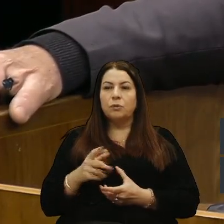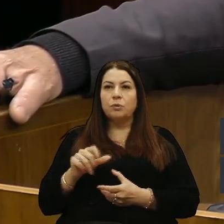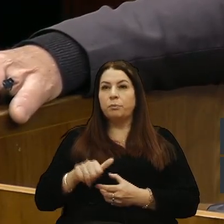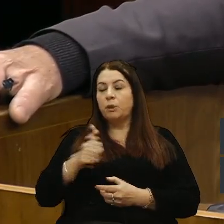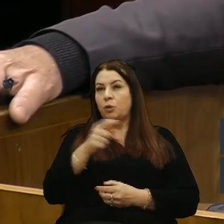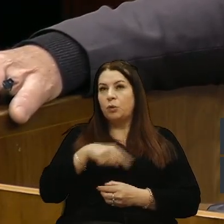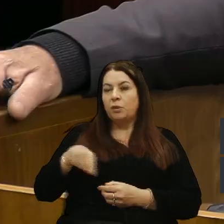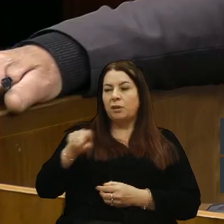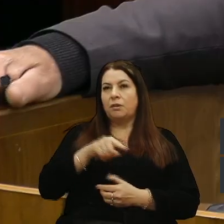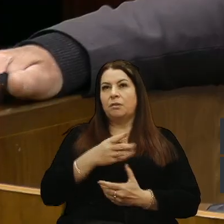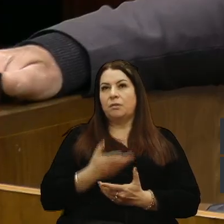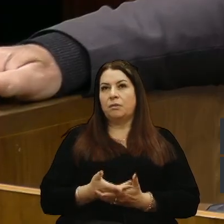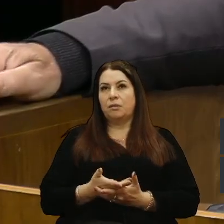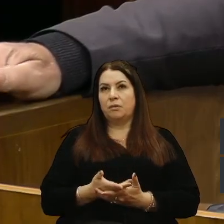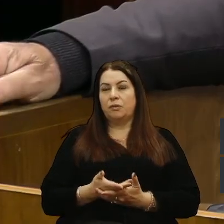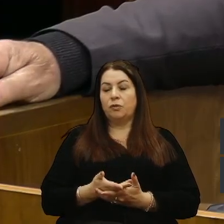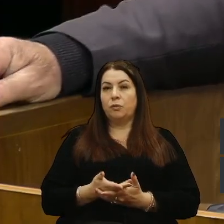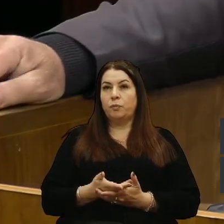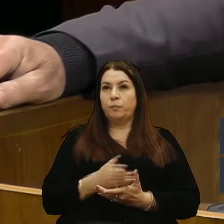melhorou